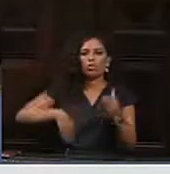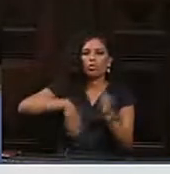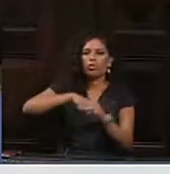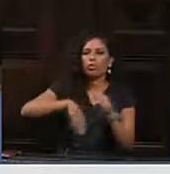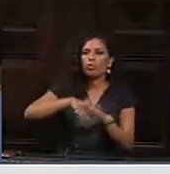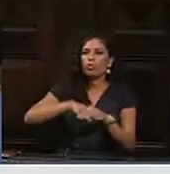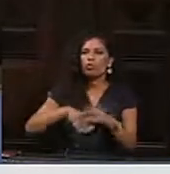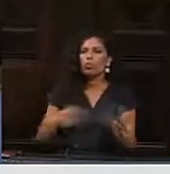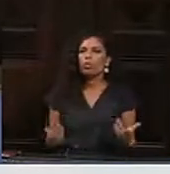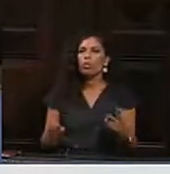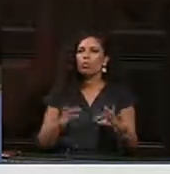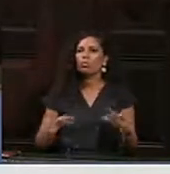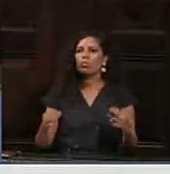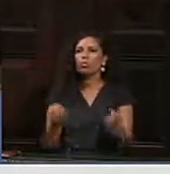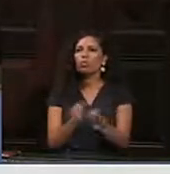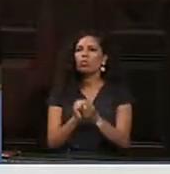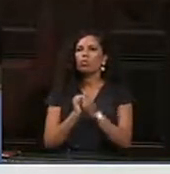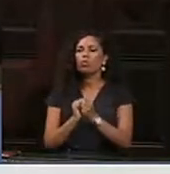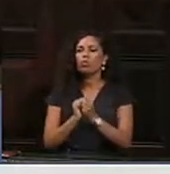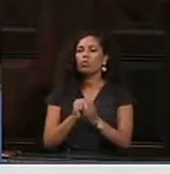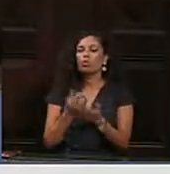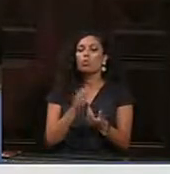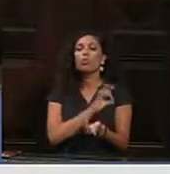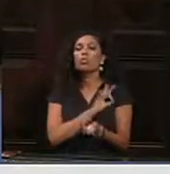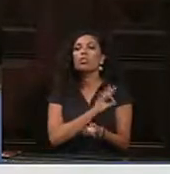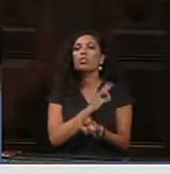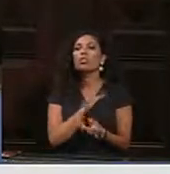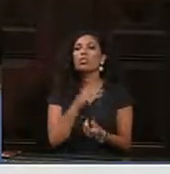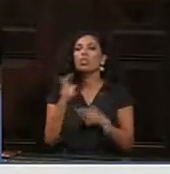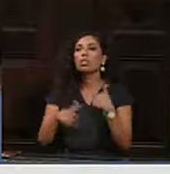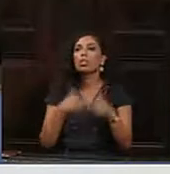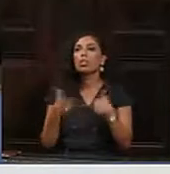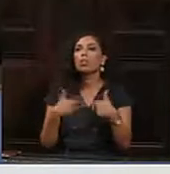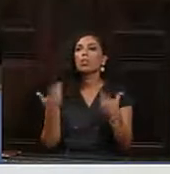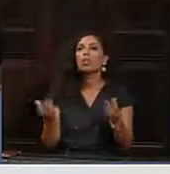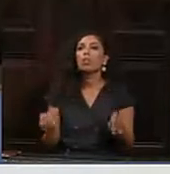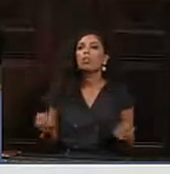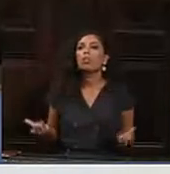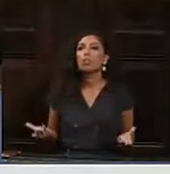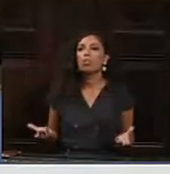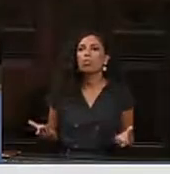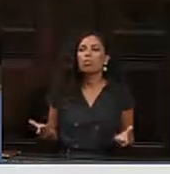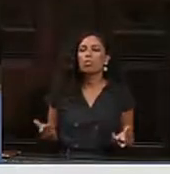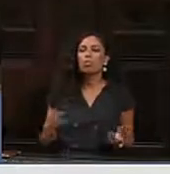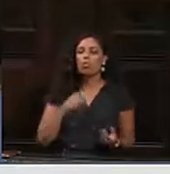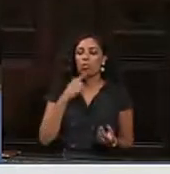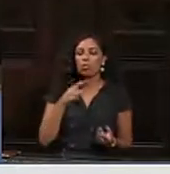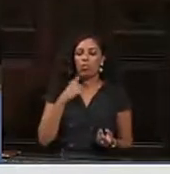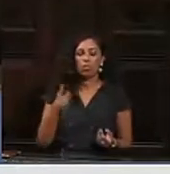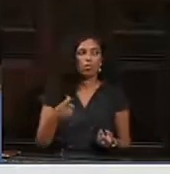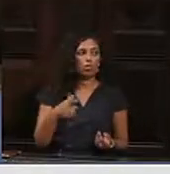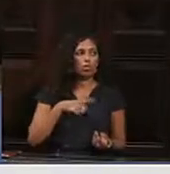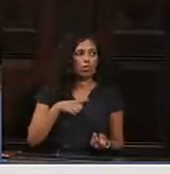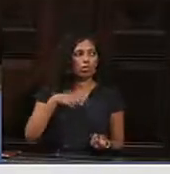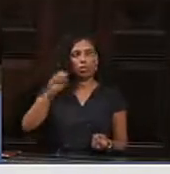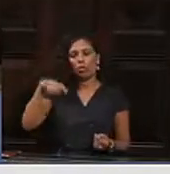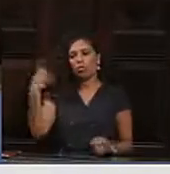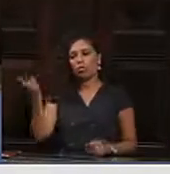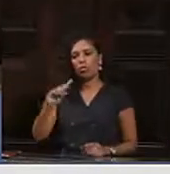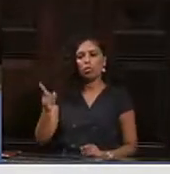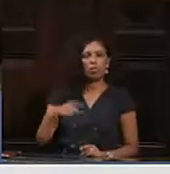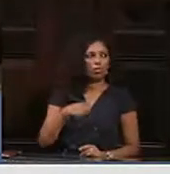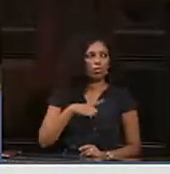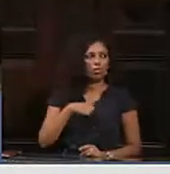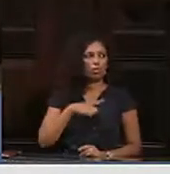cidade. Possível isso, não tem como ter policiamento. Ou tem ou não tem. Além disso, o baile da gaiola na Penha, as